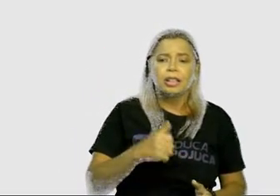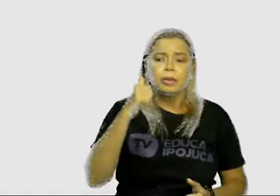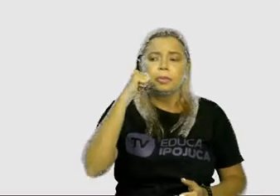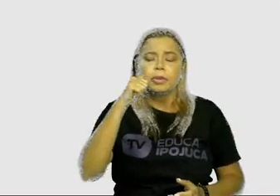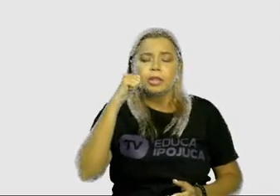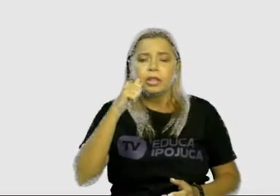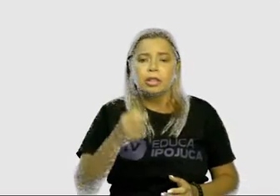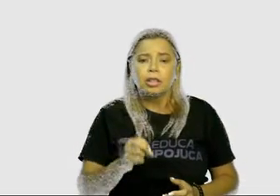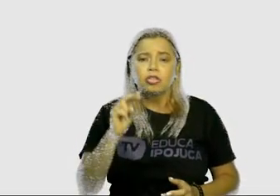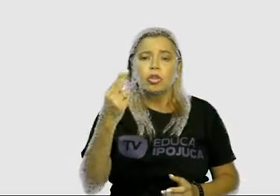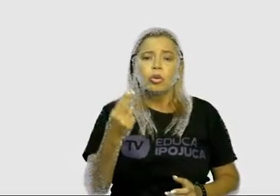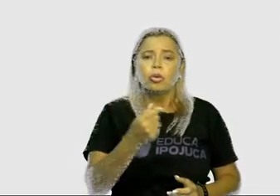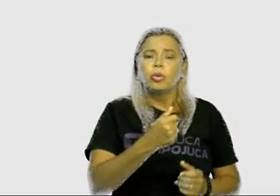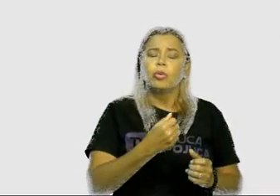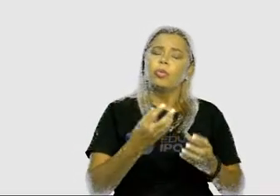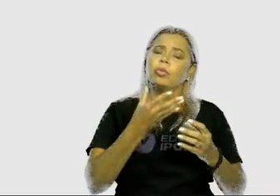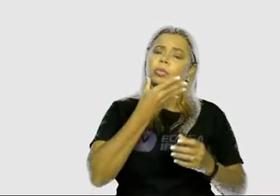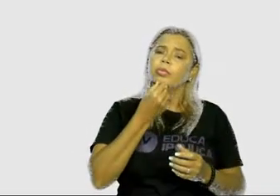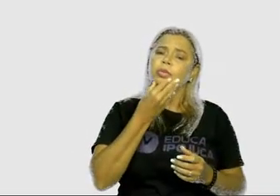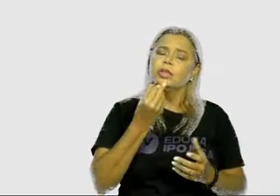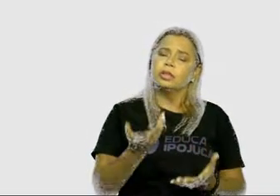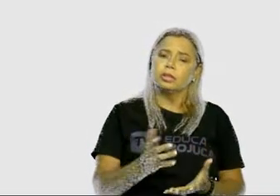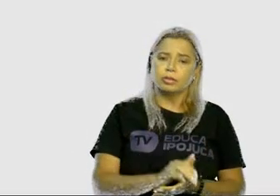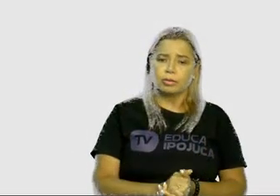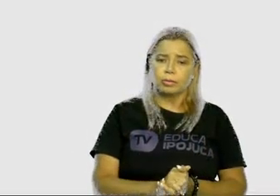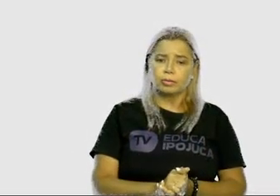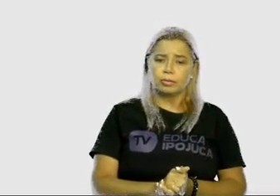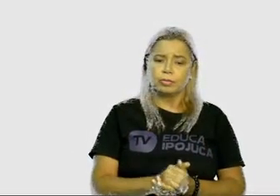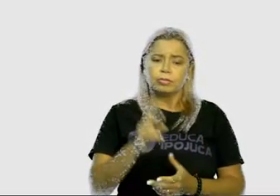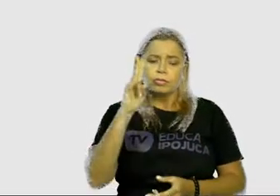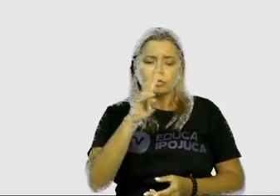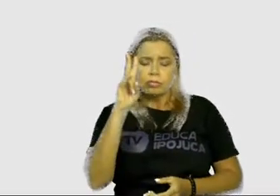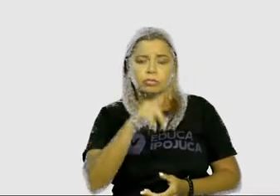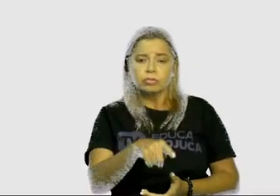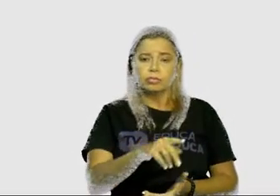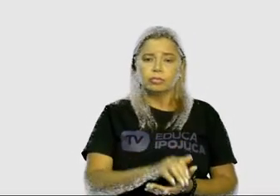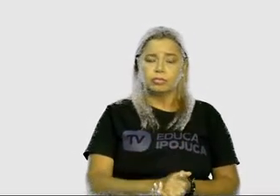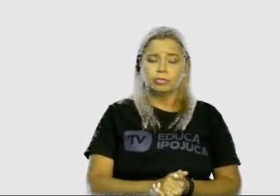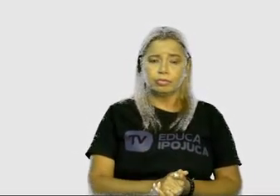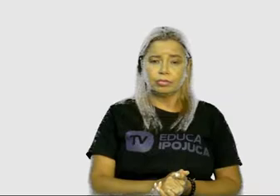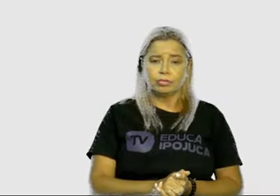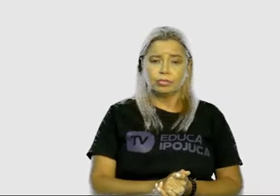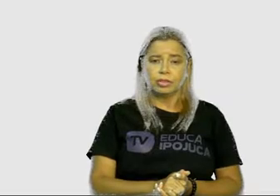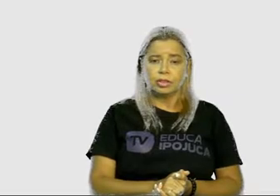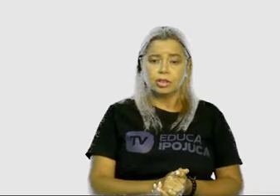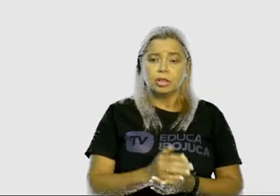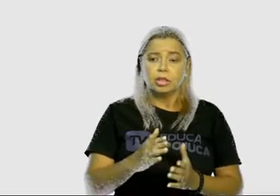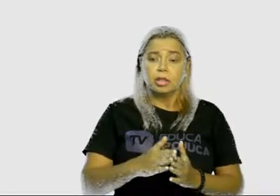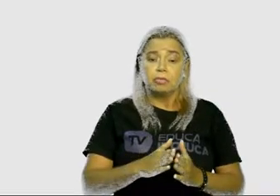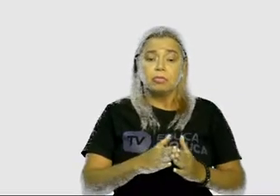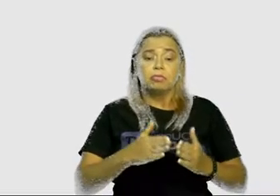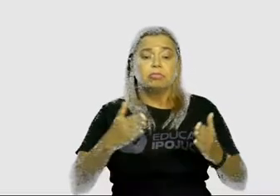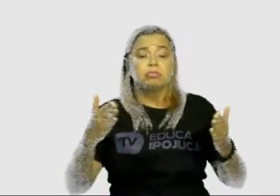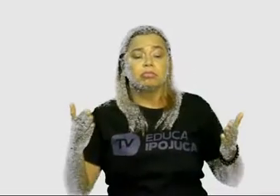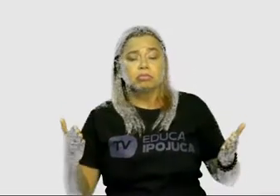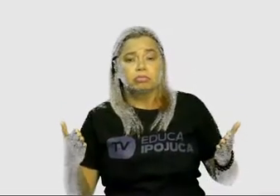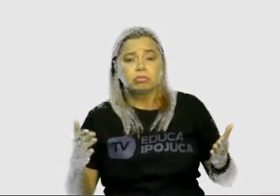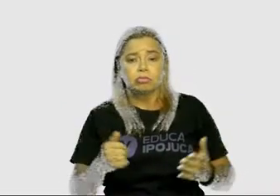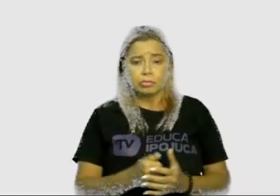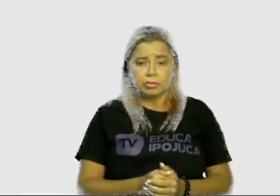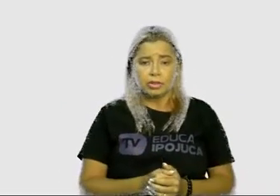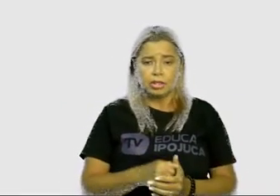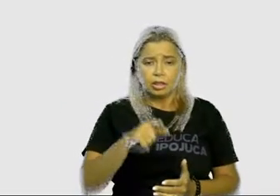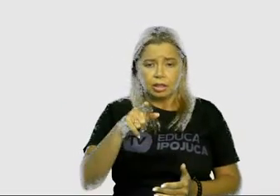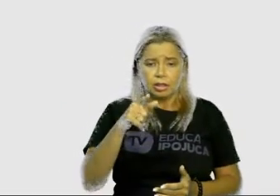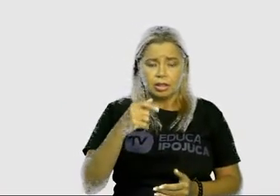tenho mais meninas ou meninos tá em qual está em maior quantidade Você